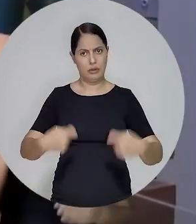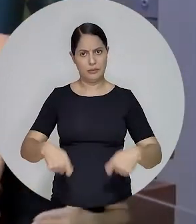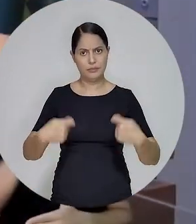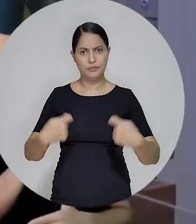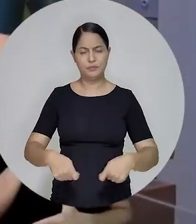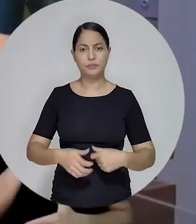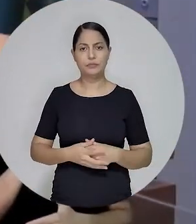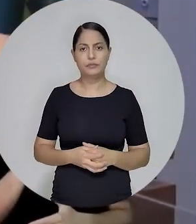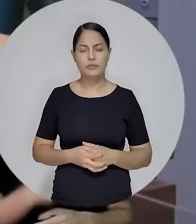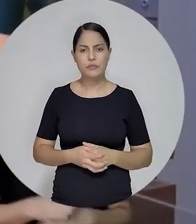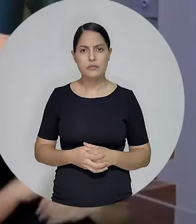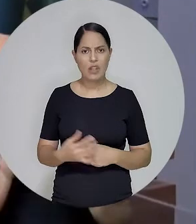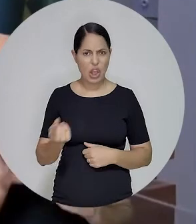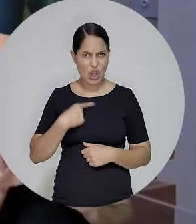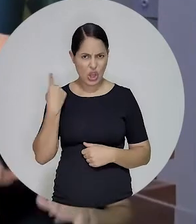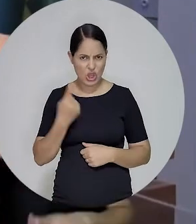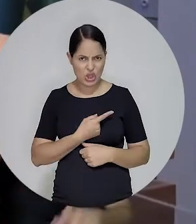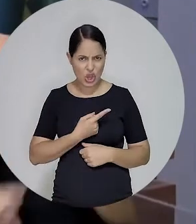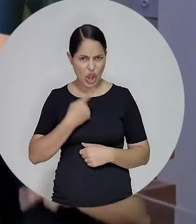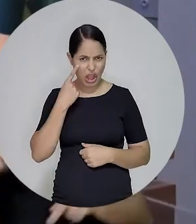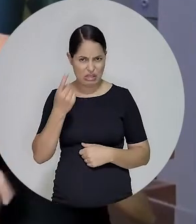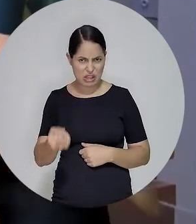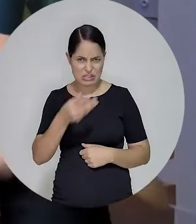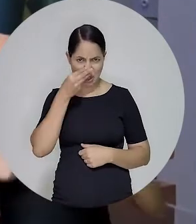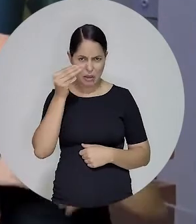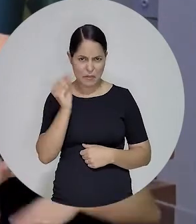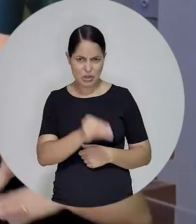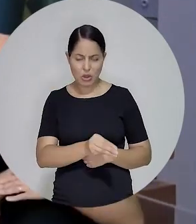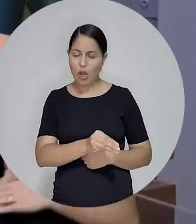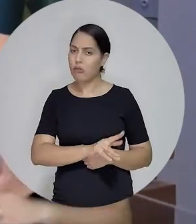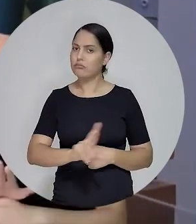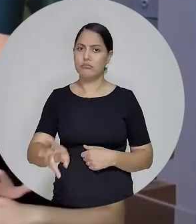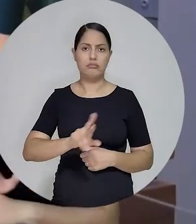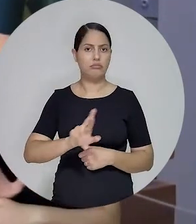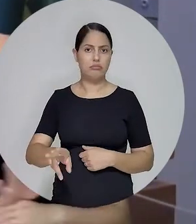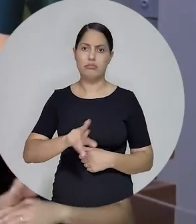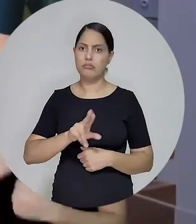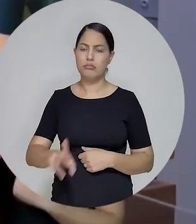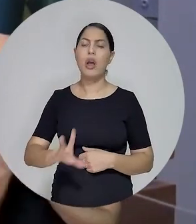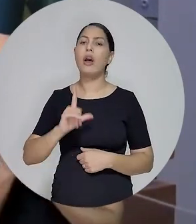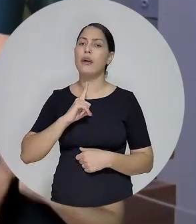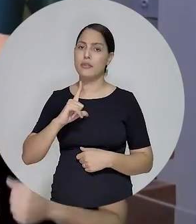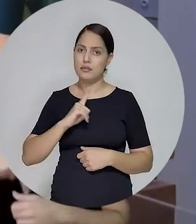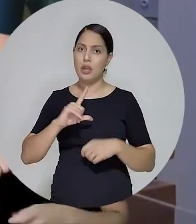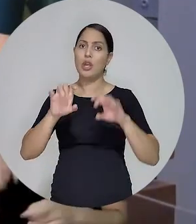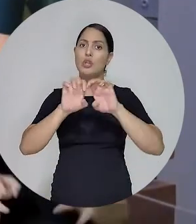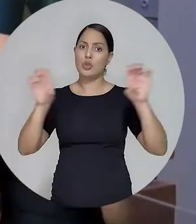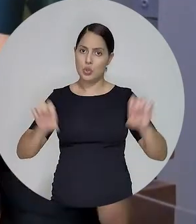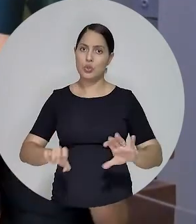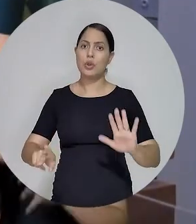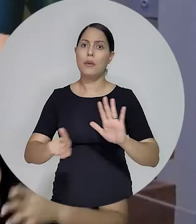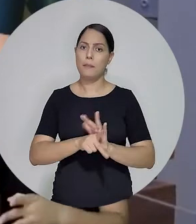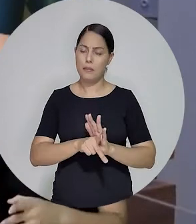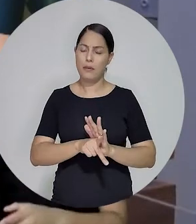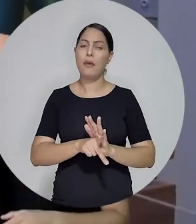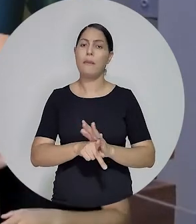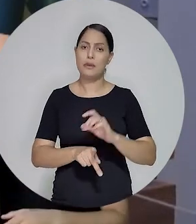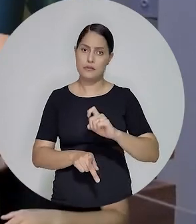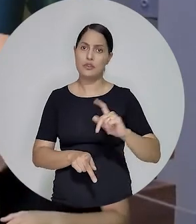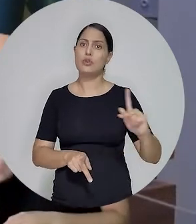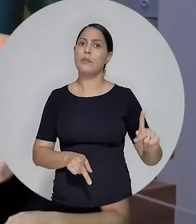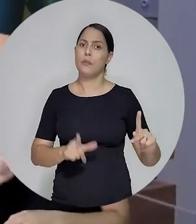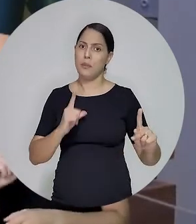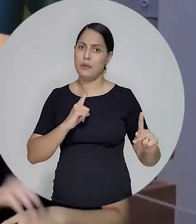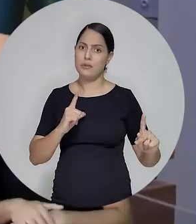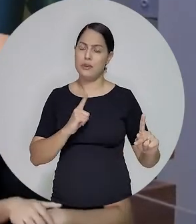ser completamente atendida. Não abandonaremos a intenção de estruturar completamente a Defensoria